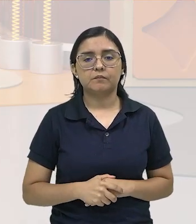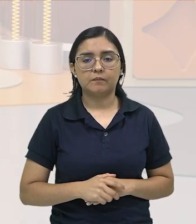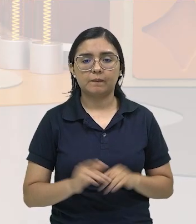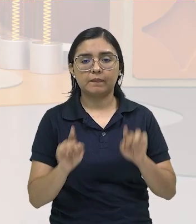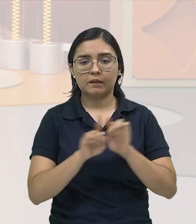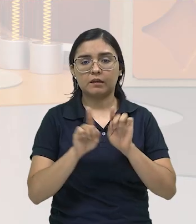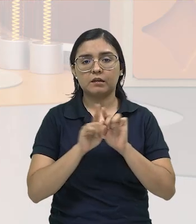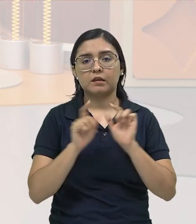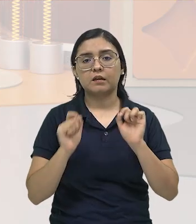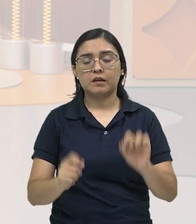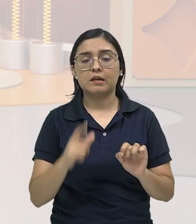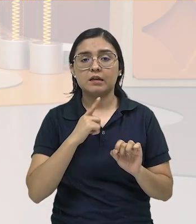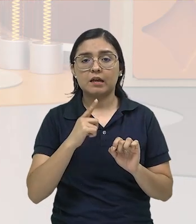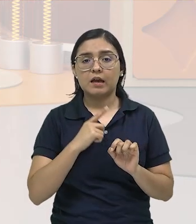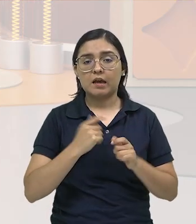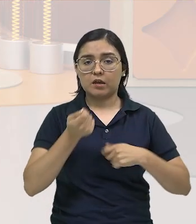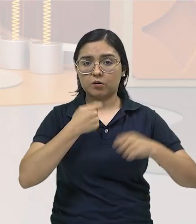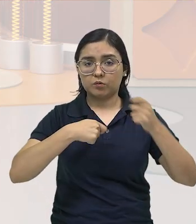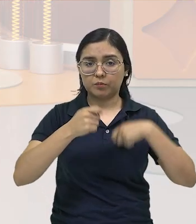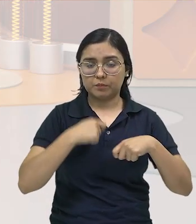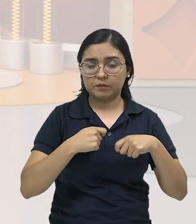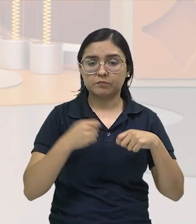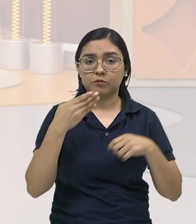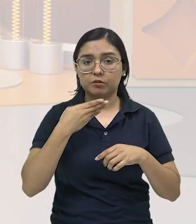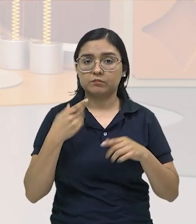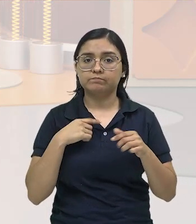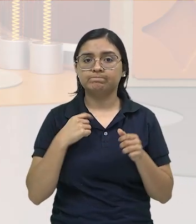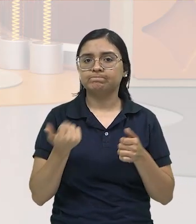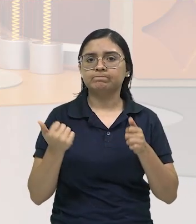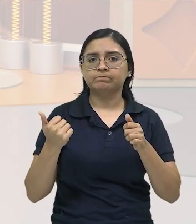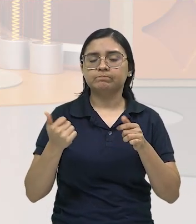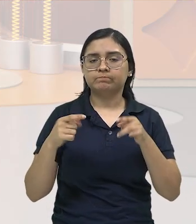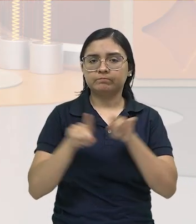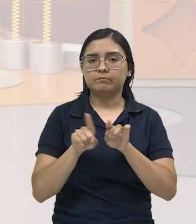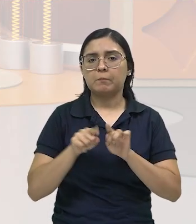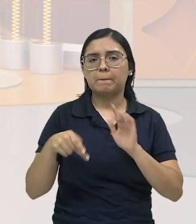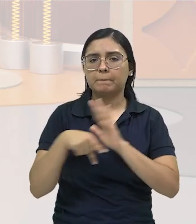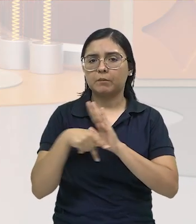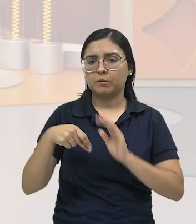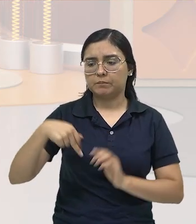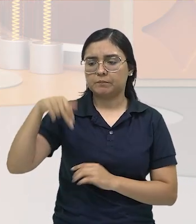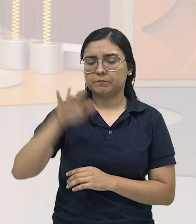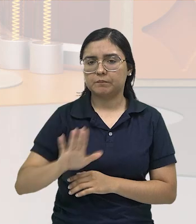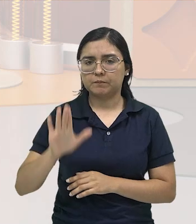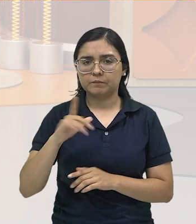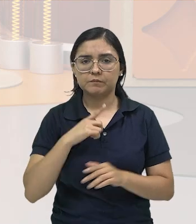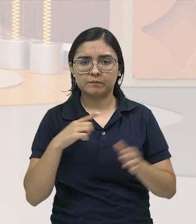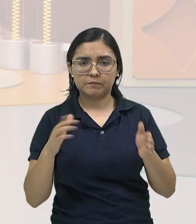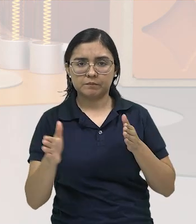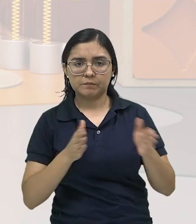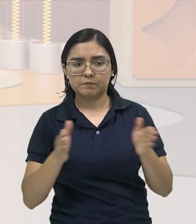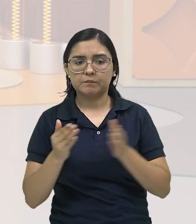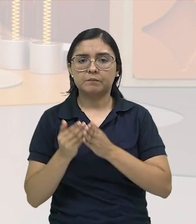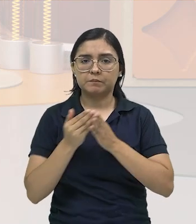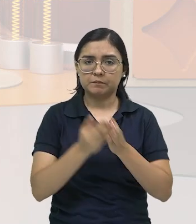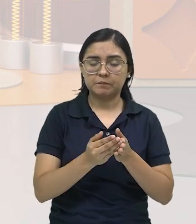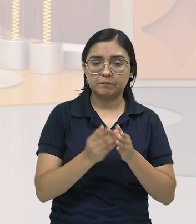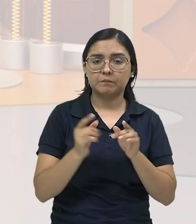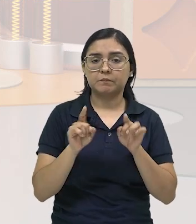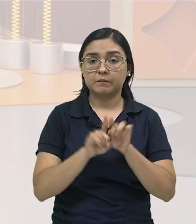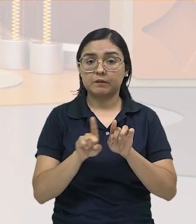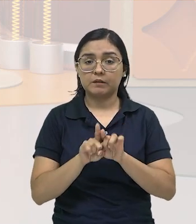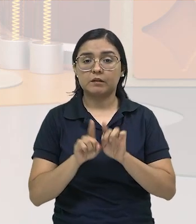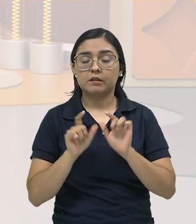da economia açucareira da região Nordeste. Lembra que durante as capitanias hereditárias, a região Nordeste